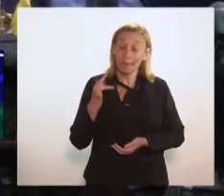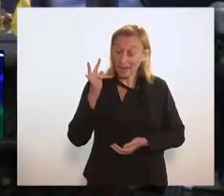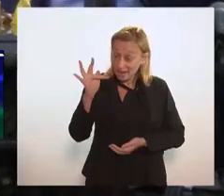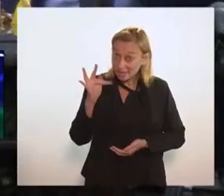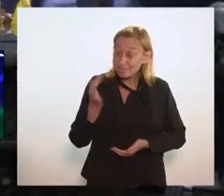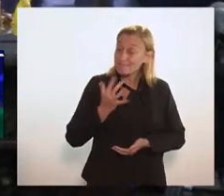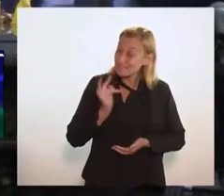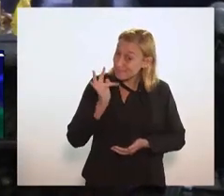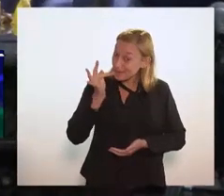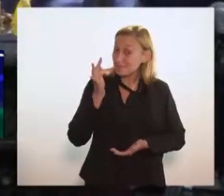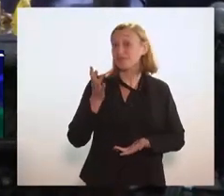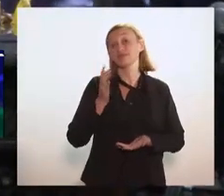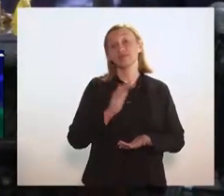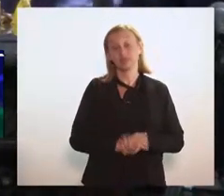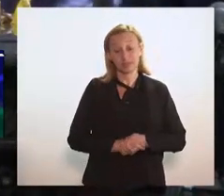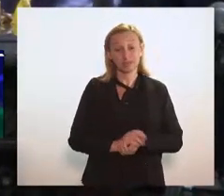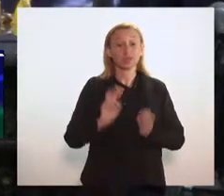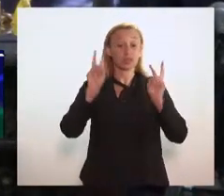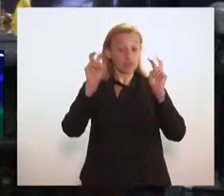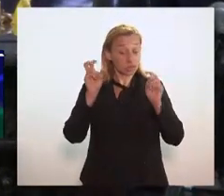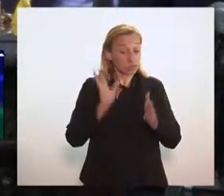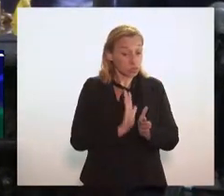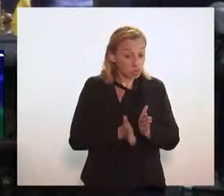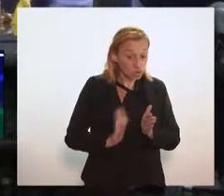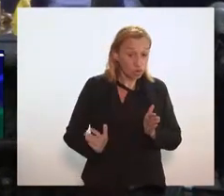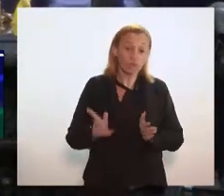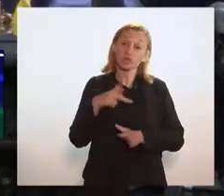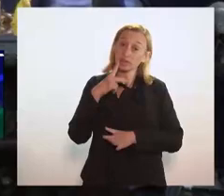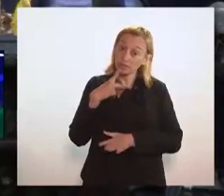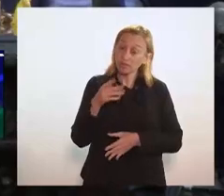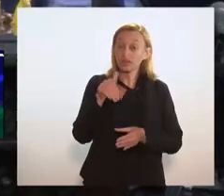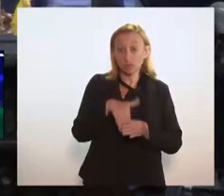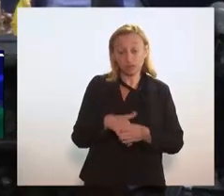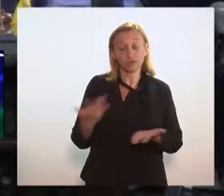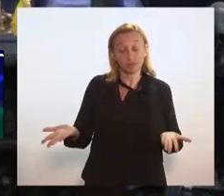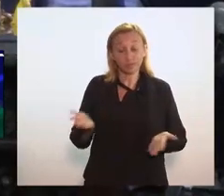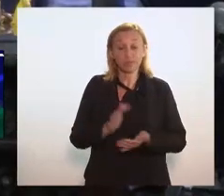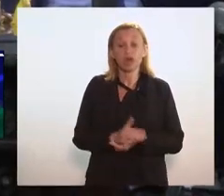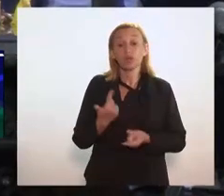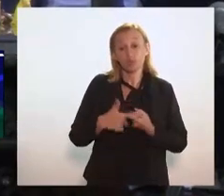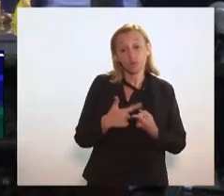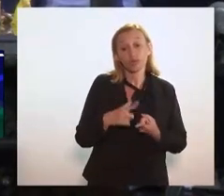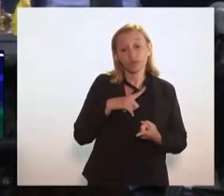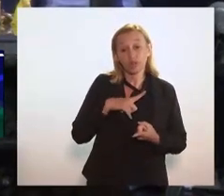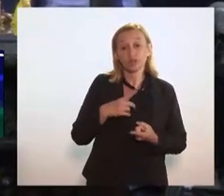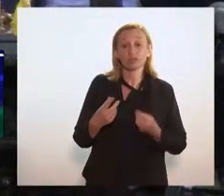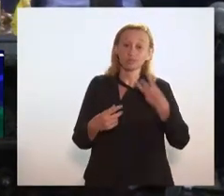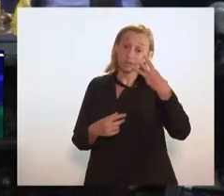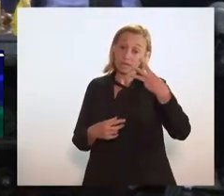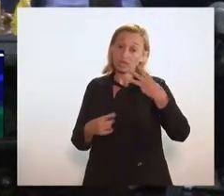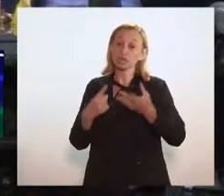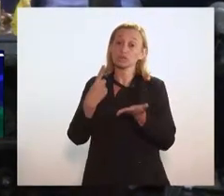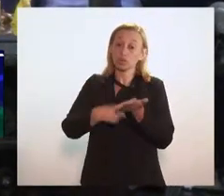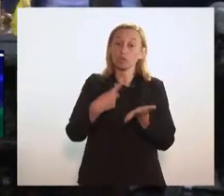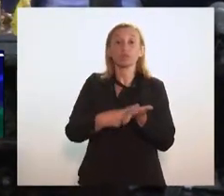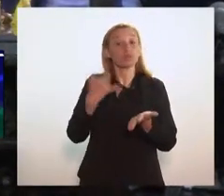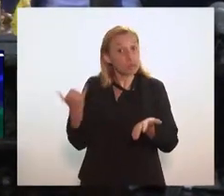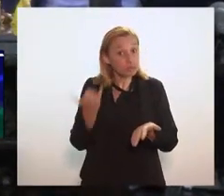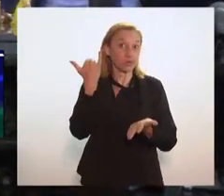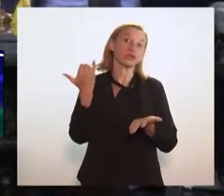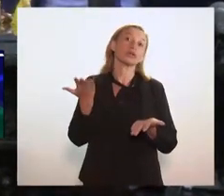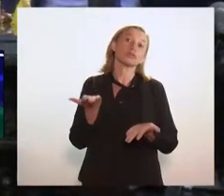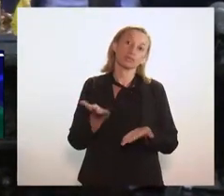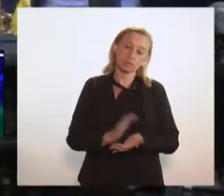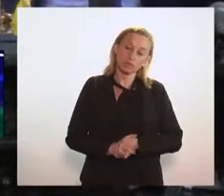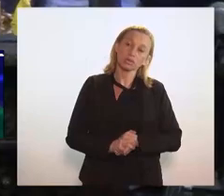o mais breve possível, nas questões de ordem, na declaração, porque eu ainda tenho 3 compromissos importantes